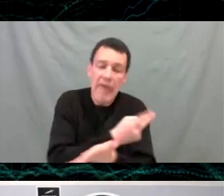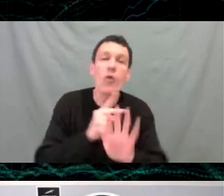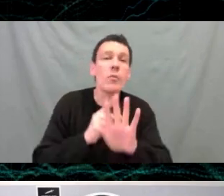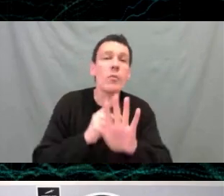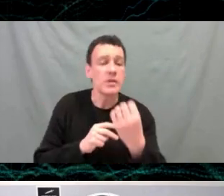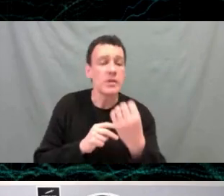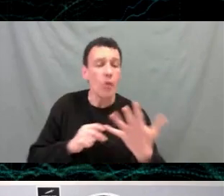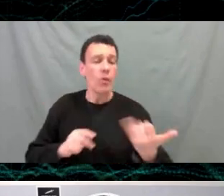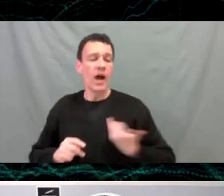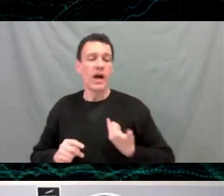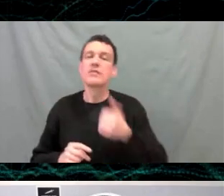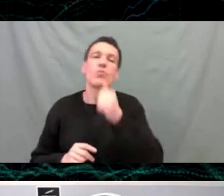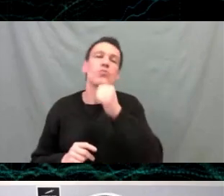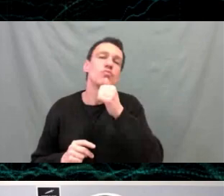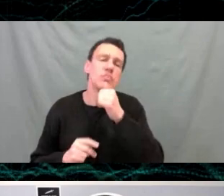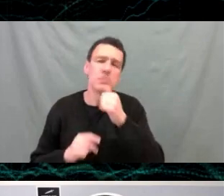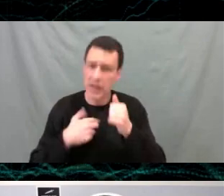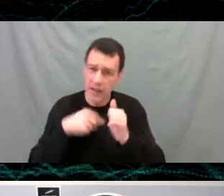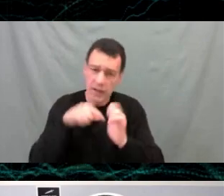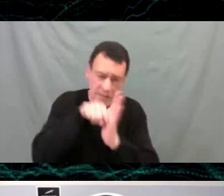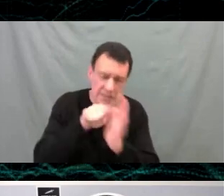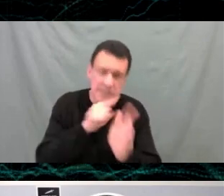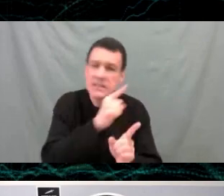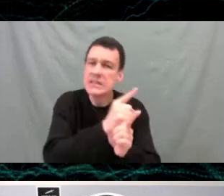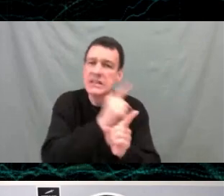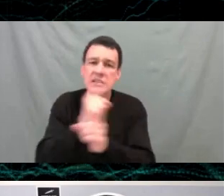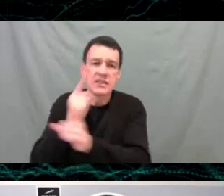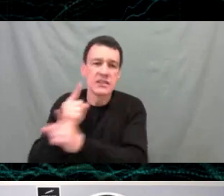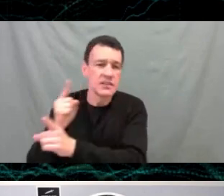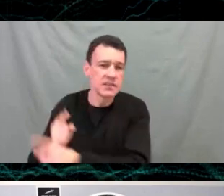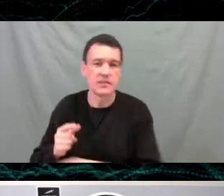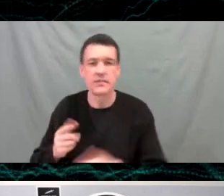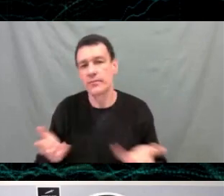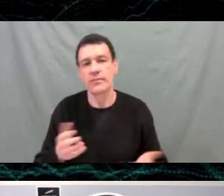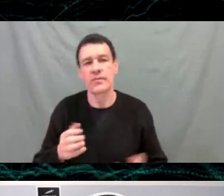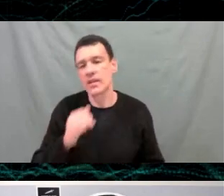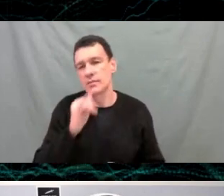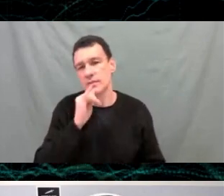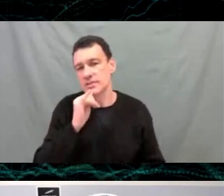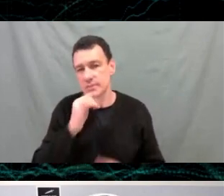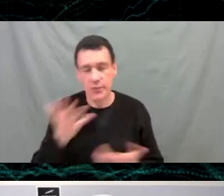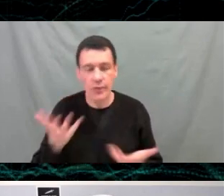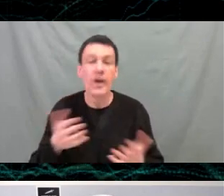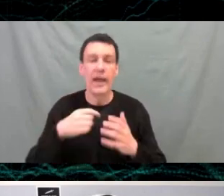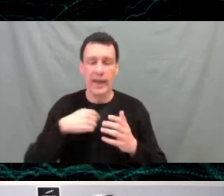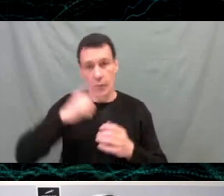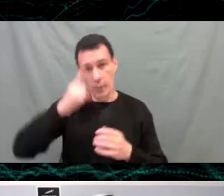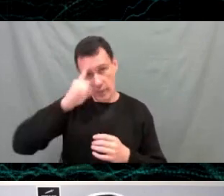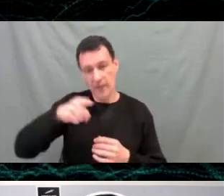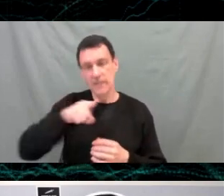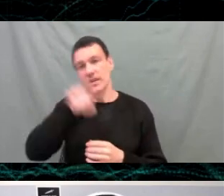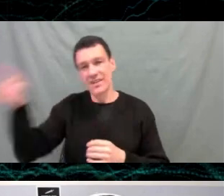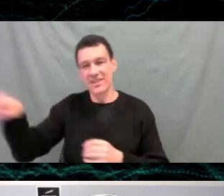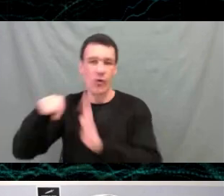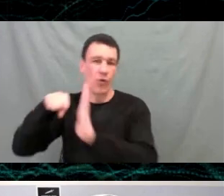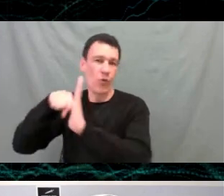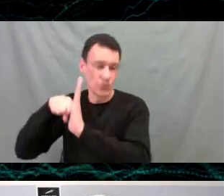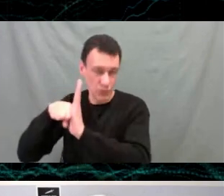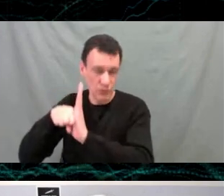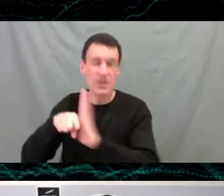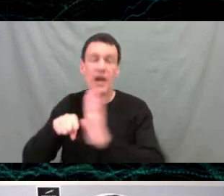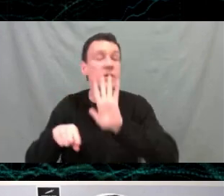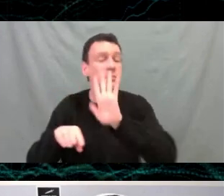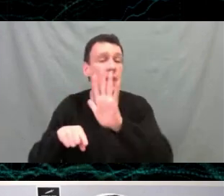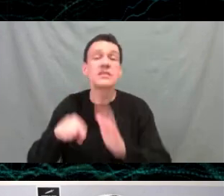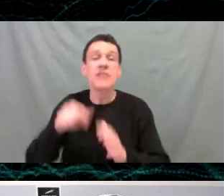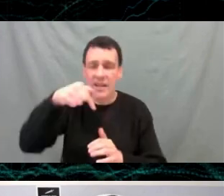carries, que são consultas que estão indo mais devagar do que o esperado, né? São carries lentas. Você vai ver isso se